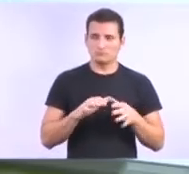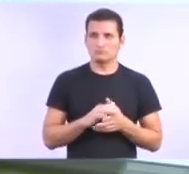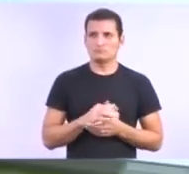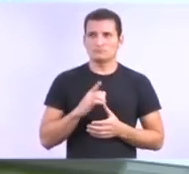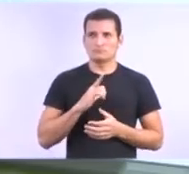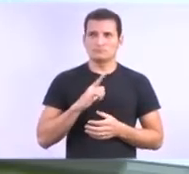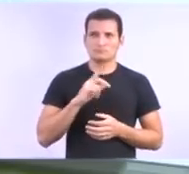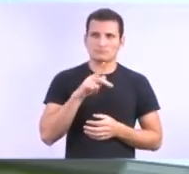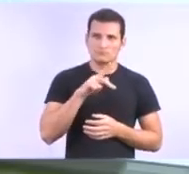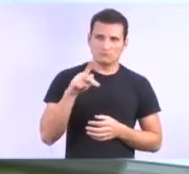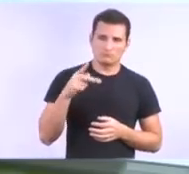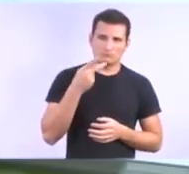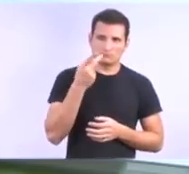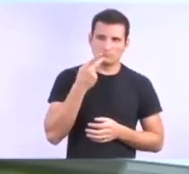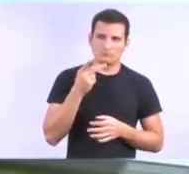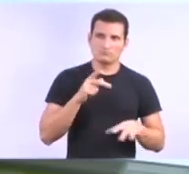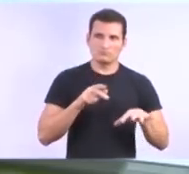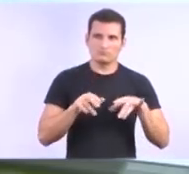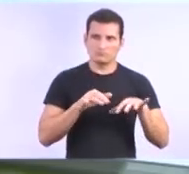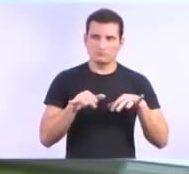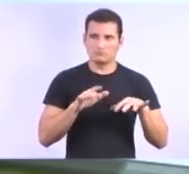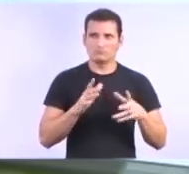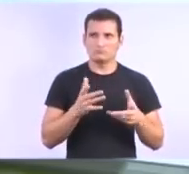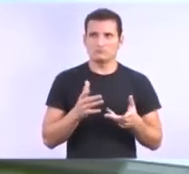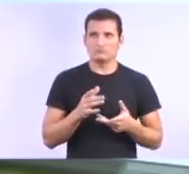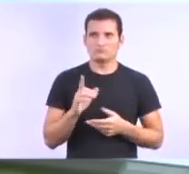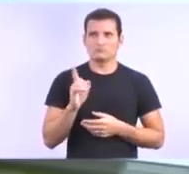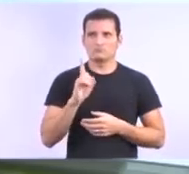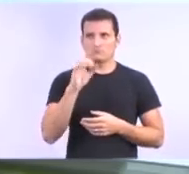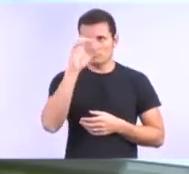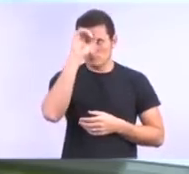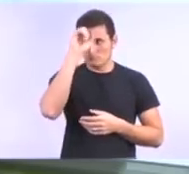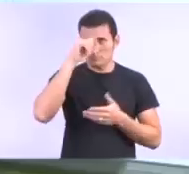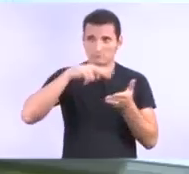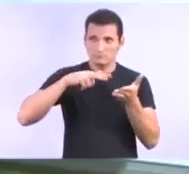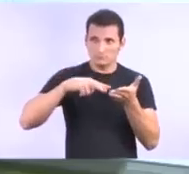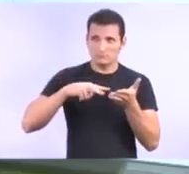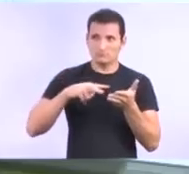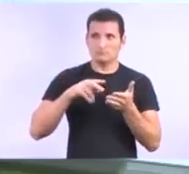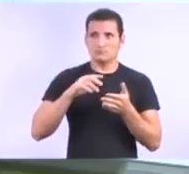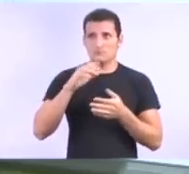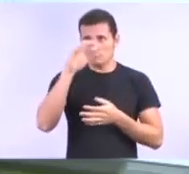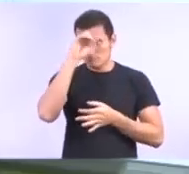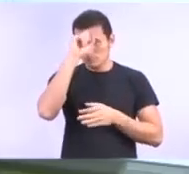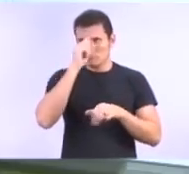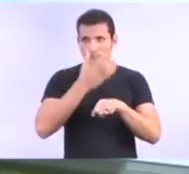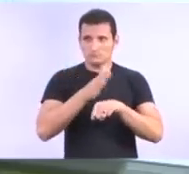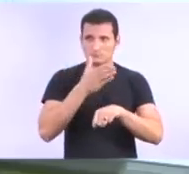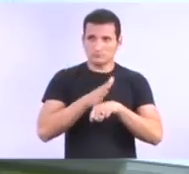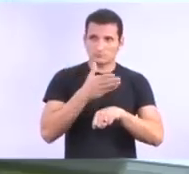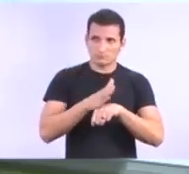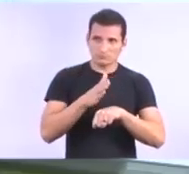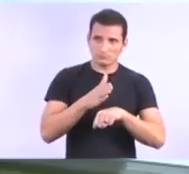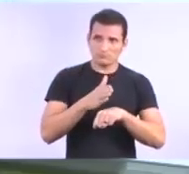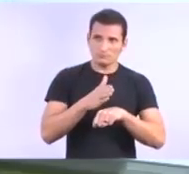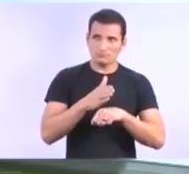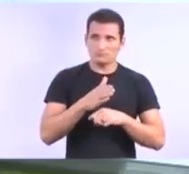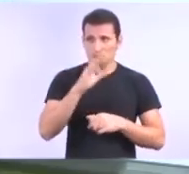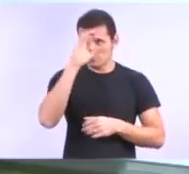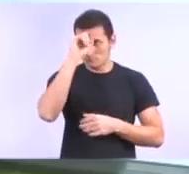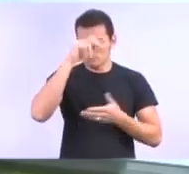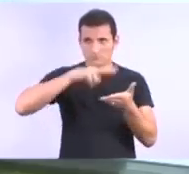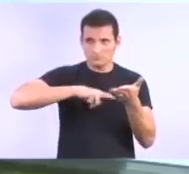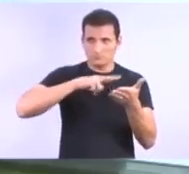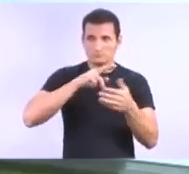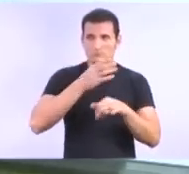que falava que programação a gente não aprende lendo, a gente aprende praticando. Eu vou falar, aprende lendo e